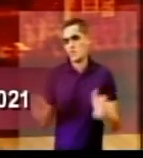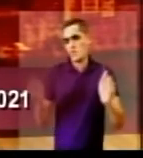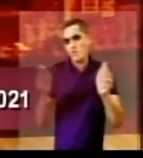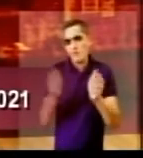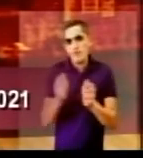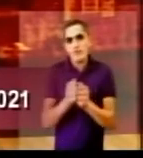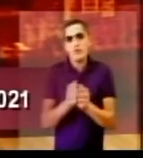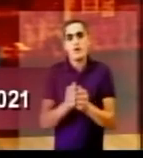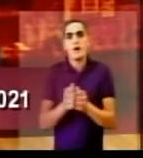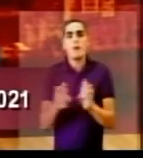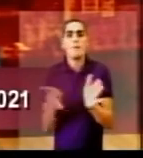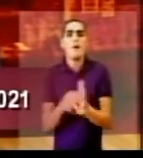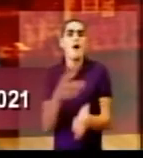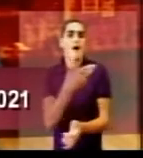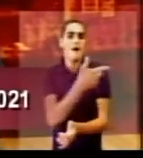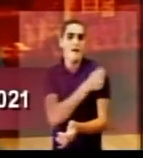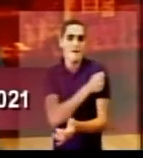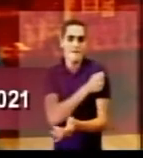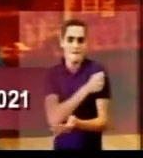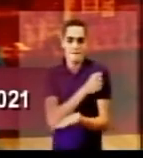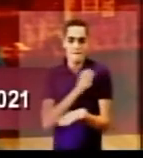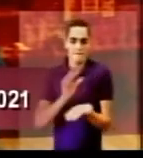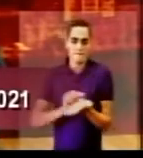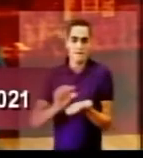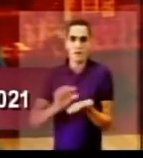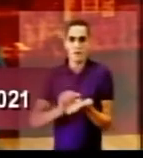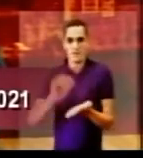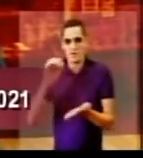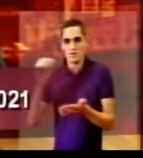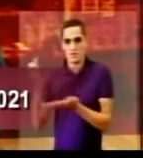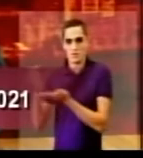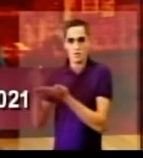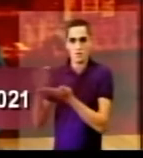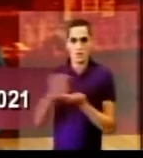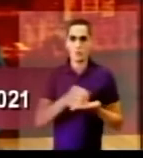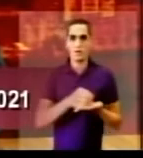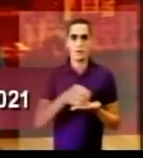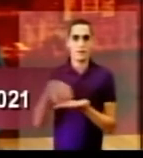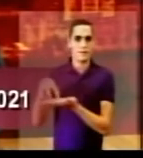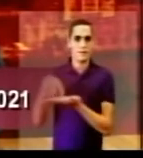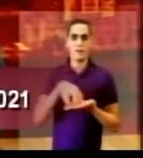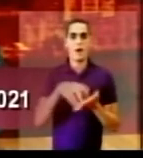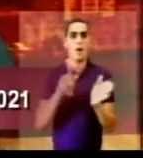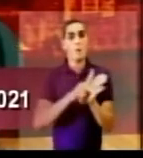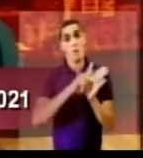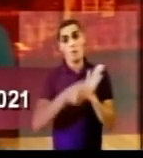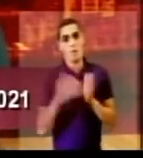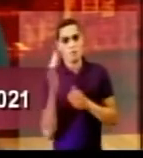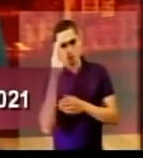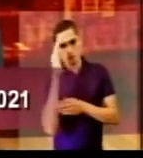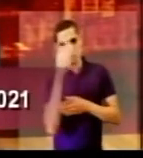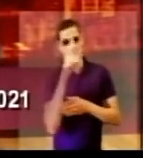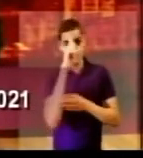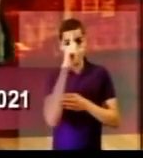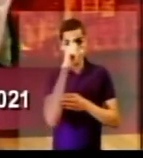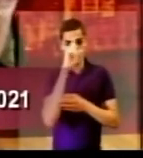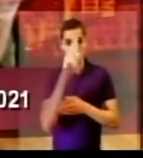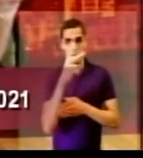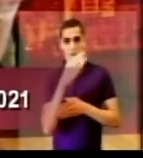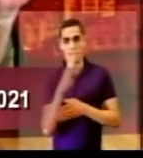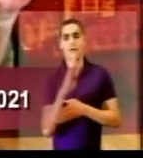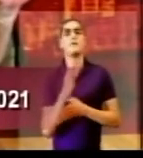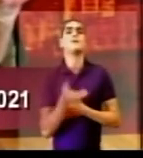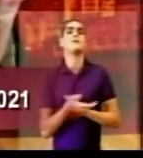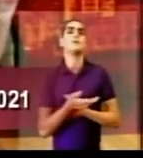vieram diretamente para o Hospital de Base Complexo Funfarm. Foram